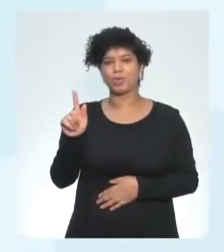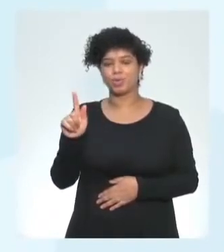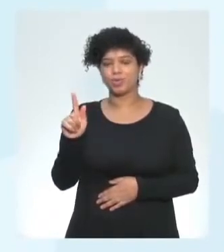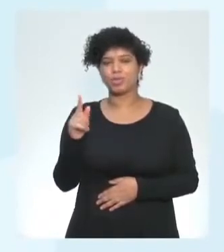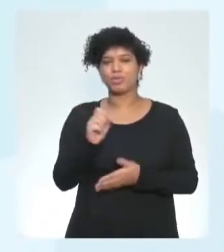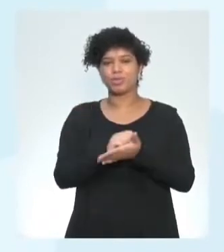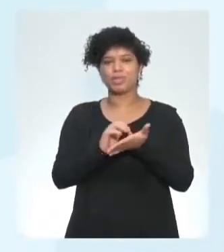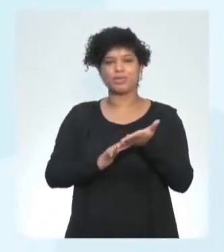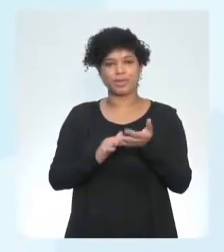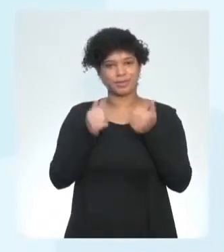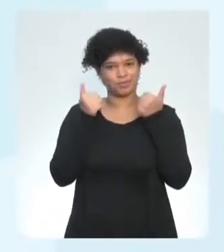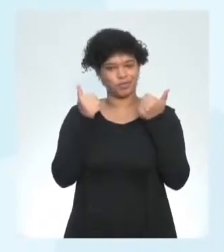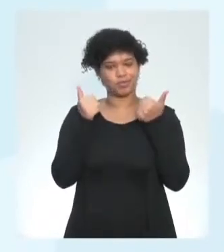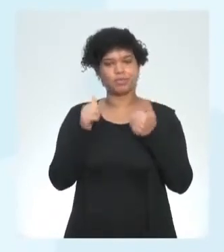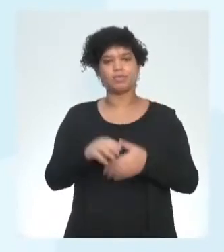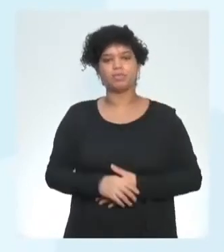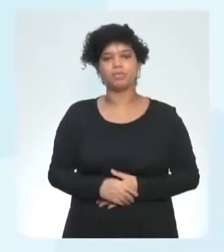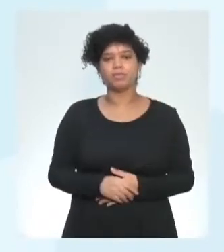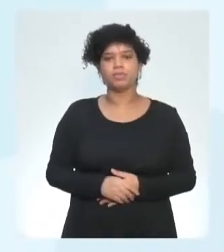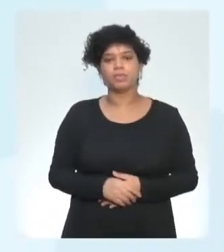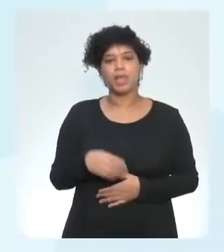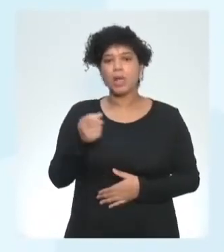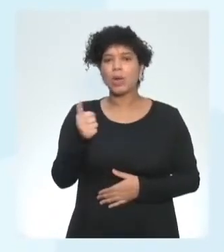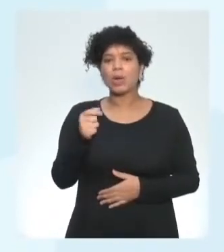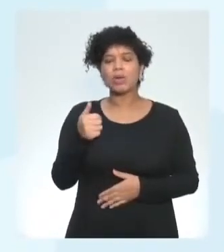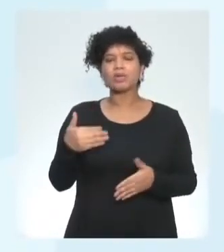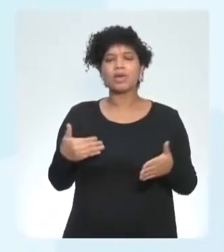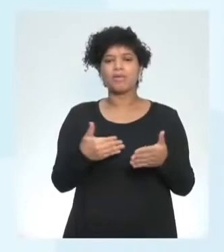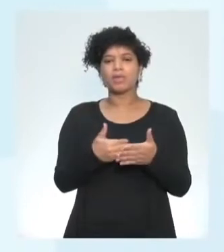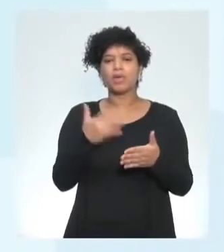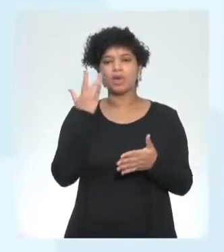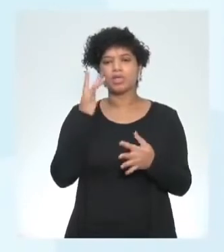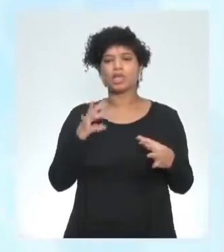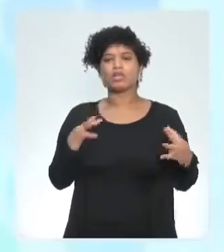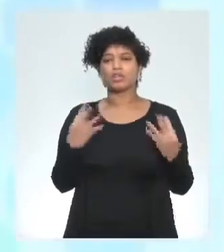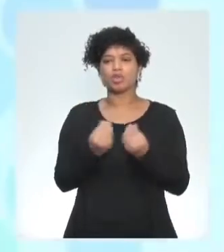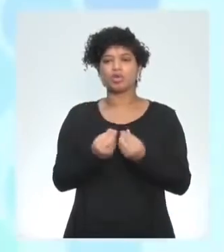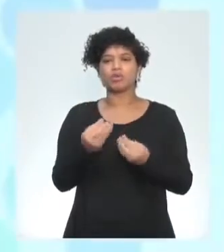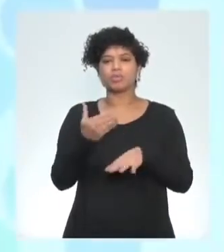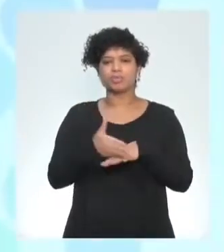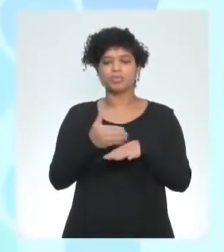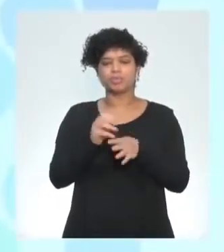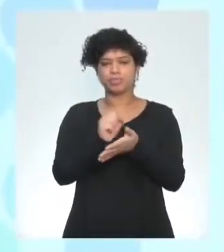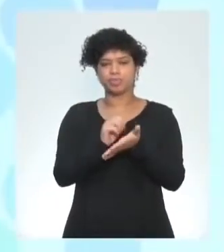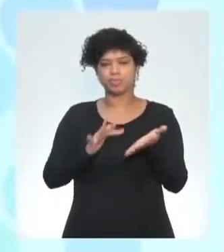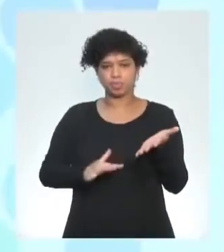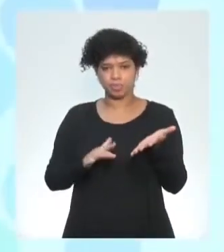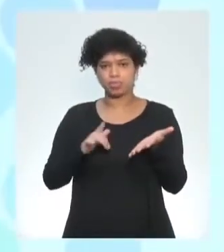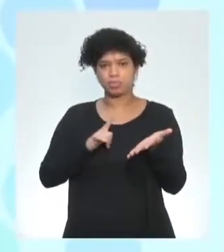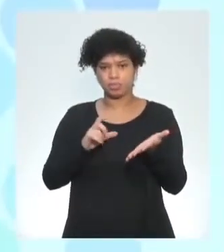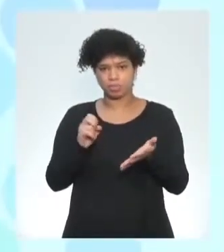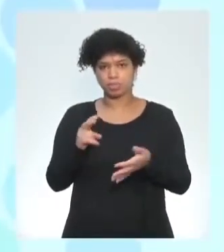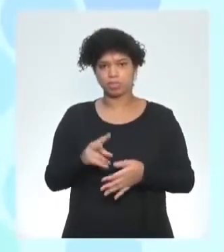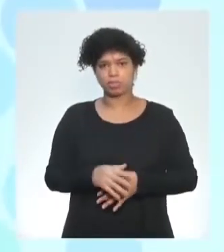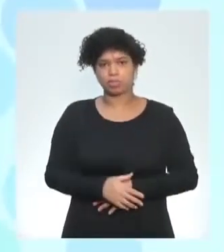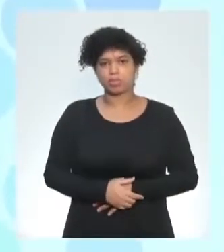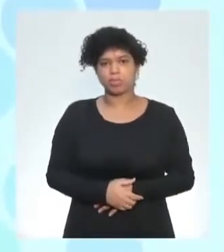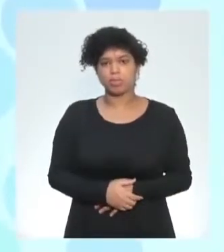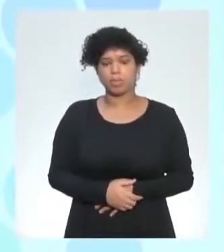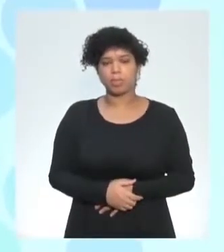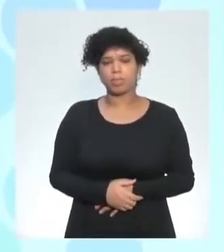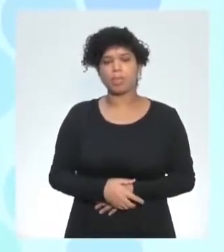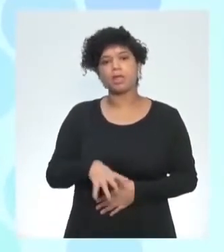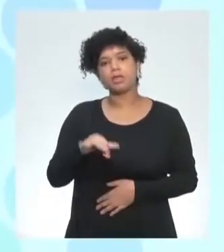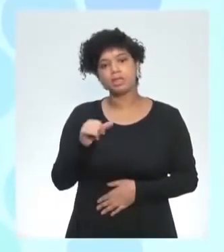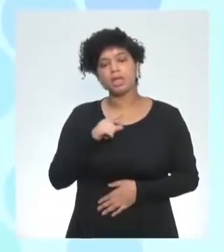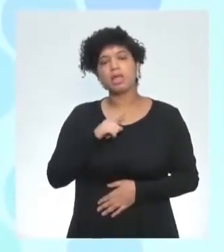beleza? É, com isso a gente quase termina, acho que faz todos os exercícios aí dessa sequência, tá bom? E os que